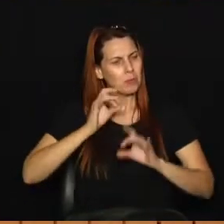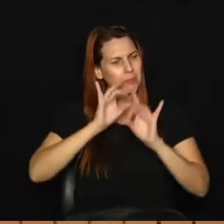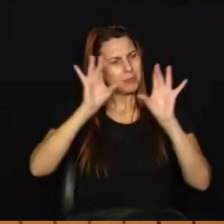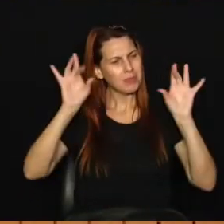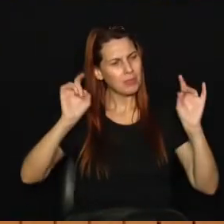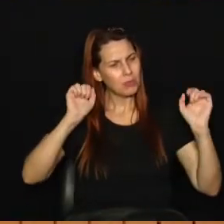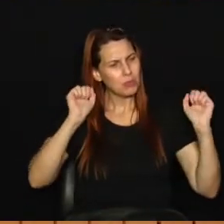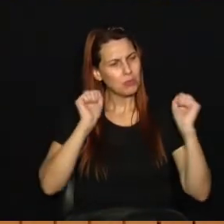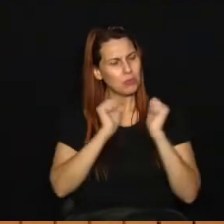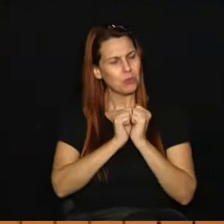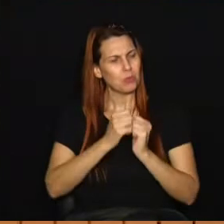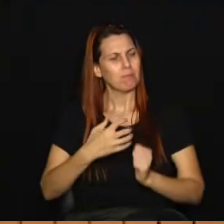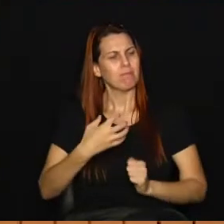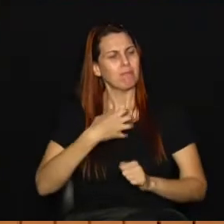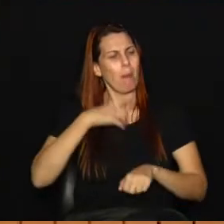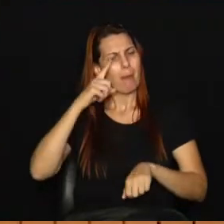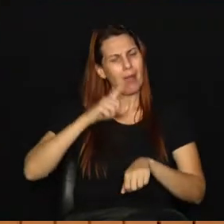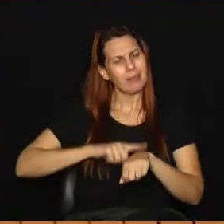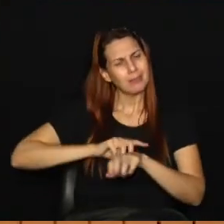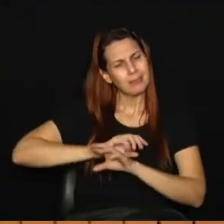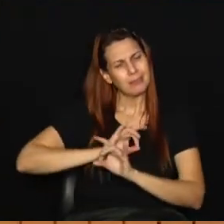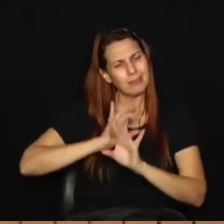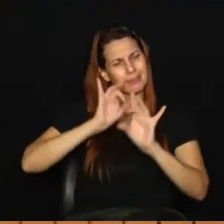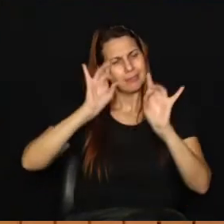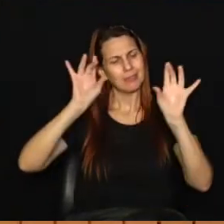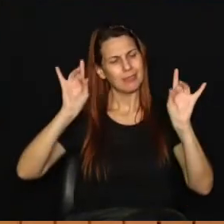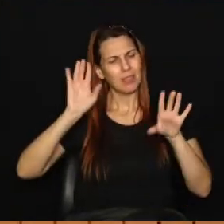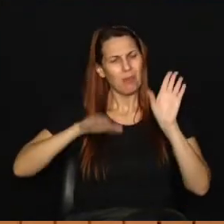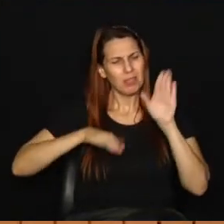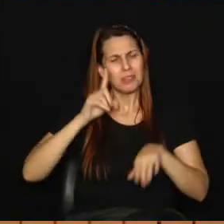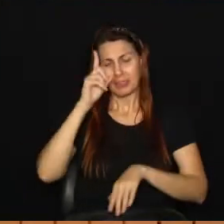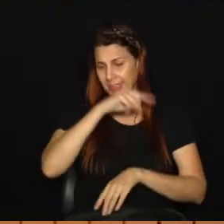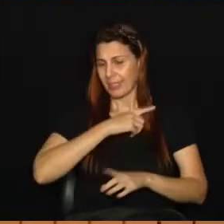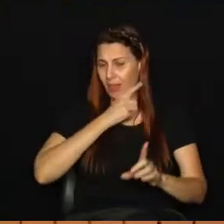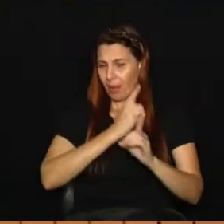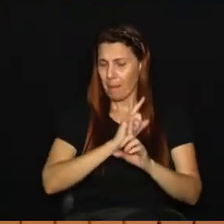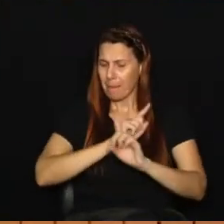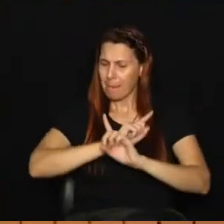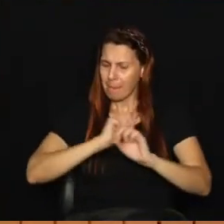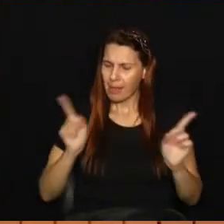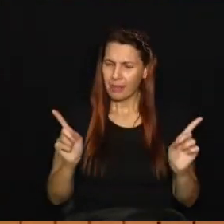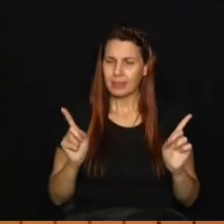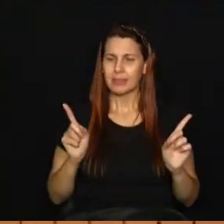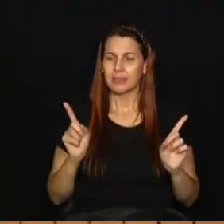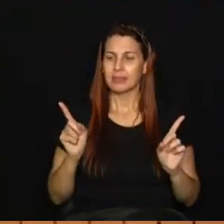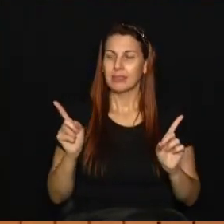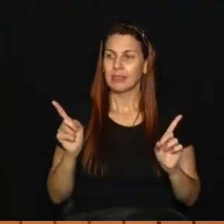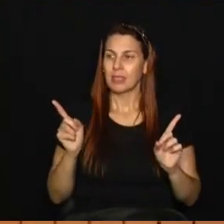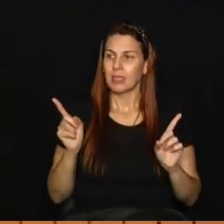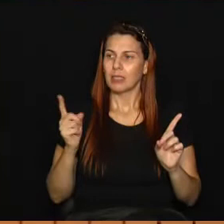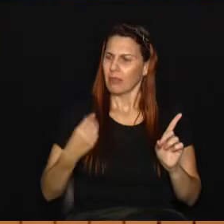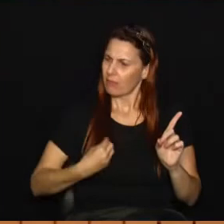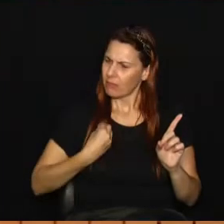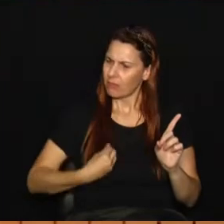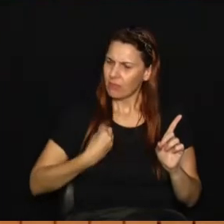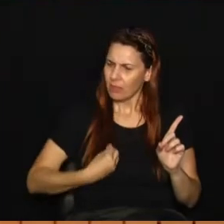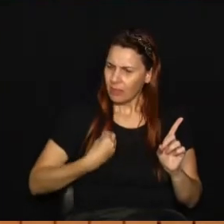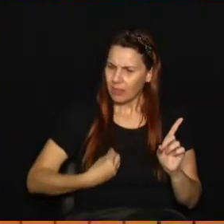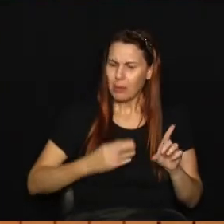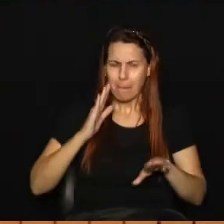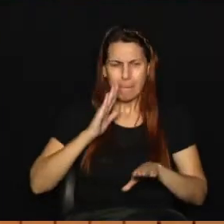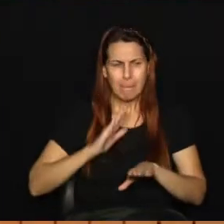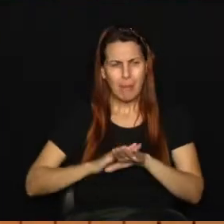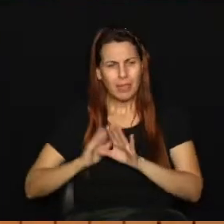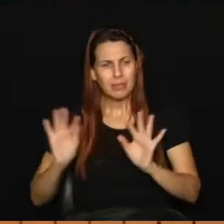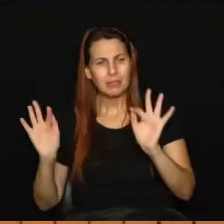nos dá momentos assim, a gente encontra momentos difíceis, mas a gente tem, eu acho que na nossa vida, momentos mais